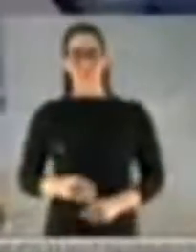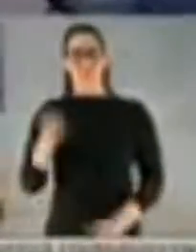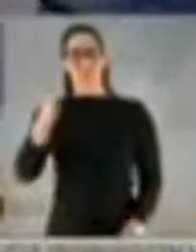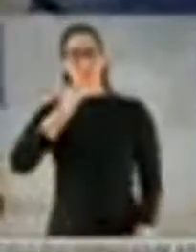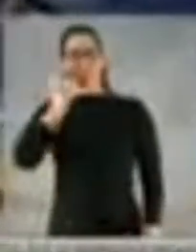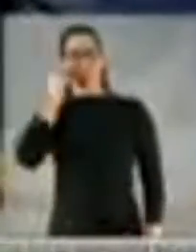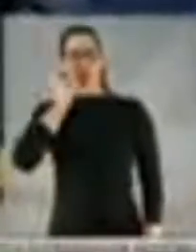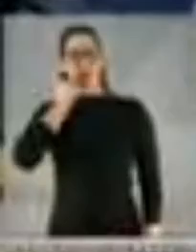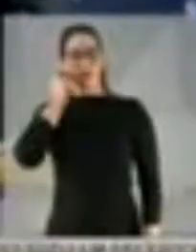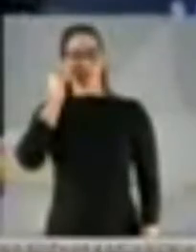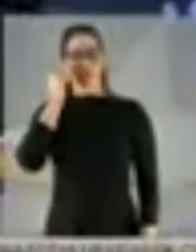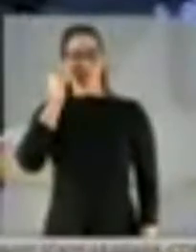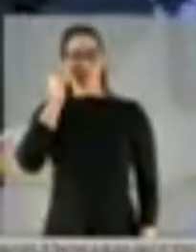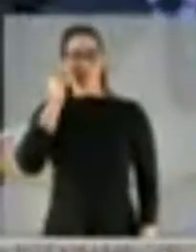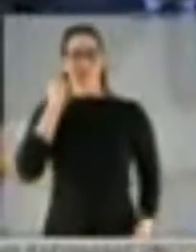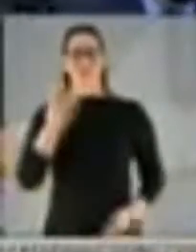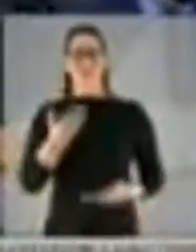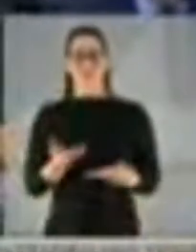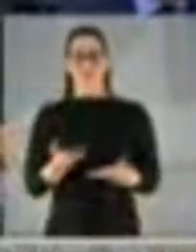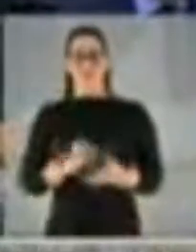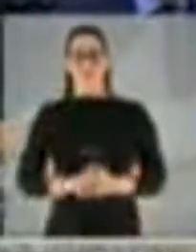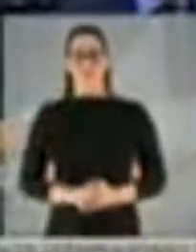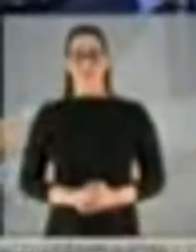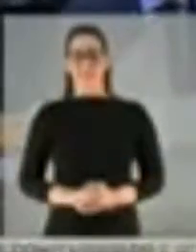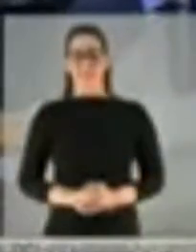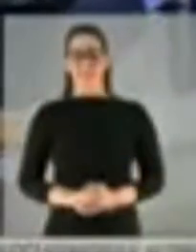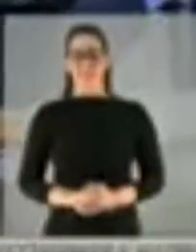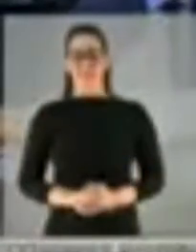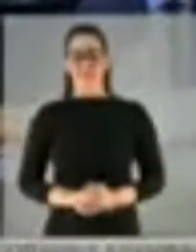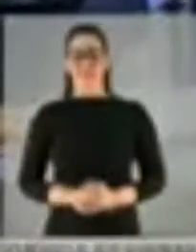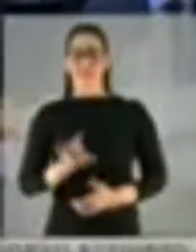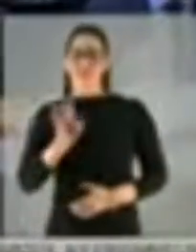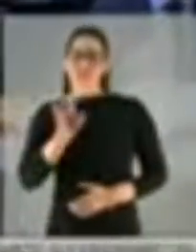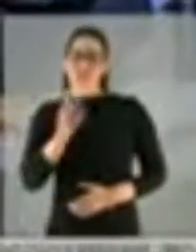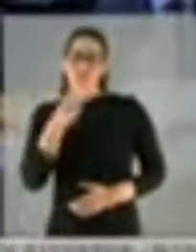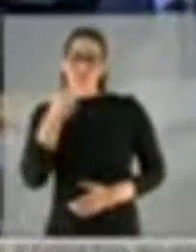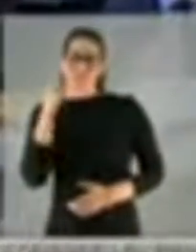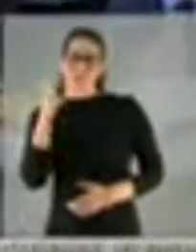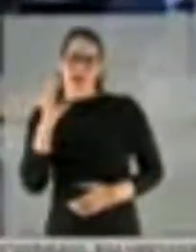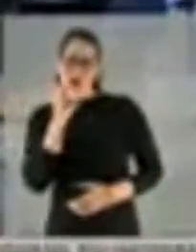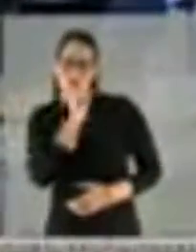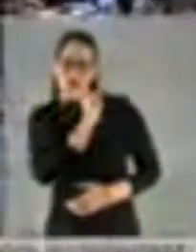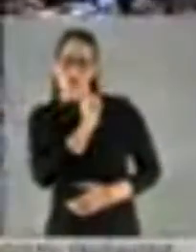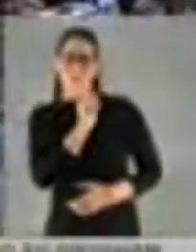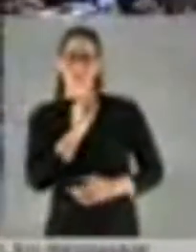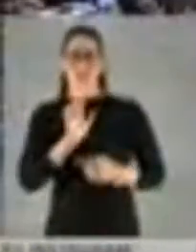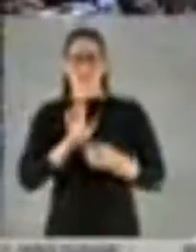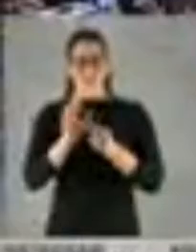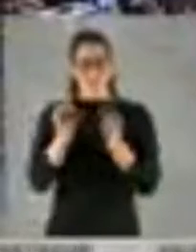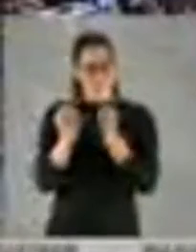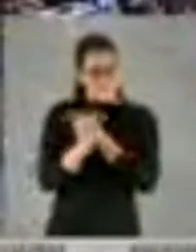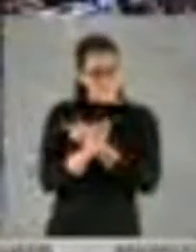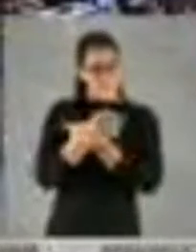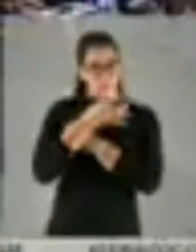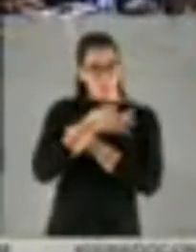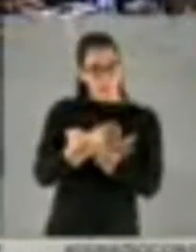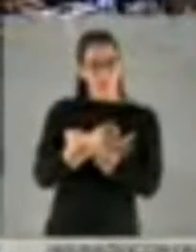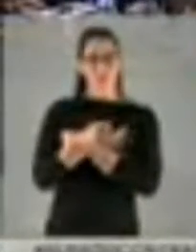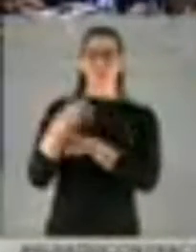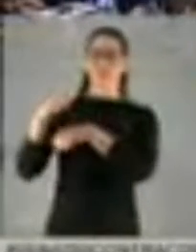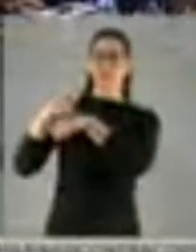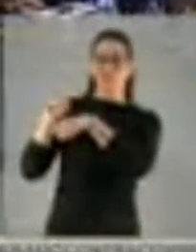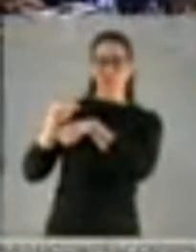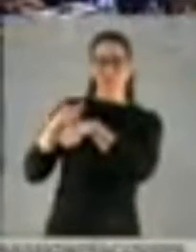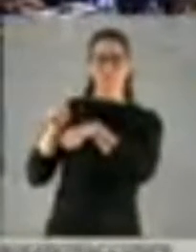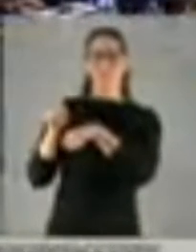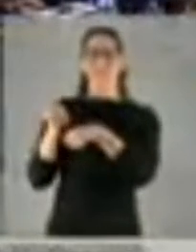Senador. Muito obrigado, senhor presidente. Apenas brevemente para contraditar essa situação e para fazer um chamamento, digamos